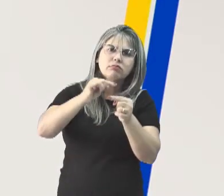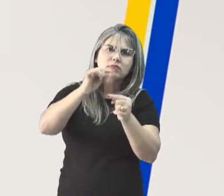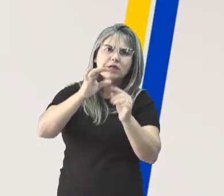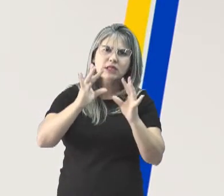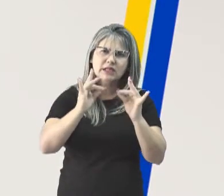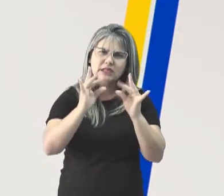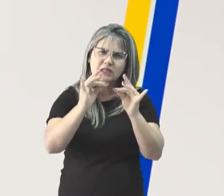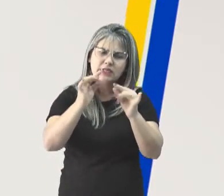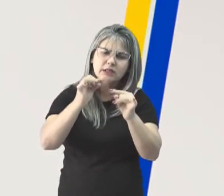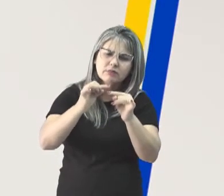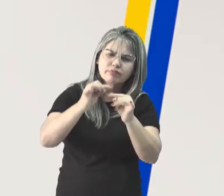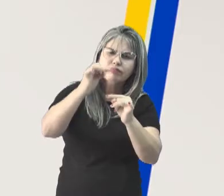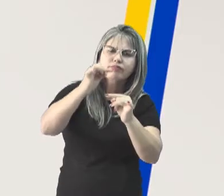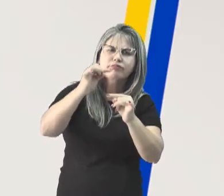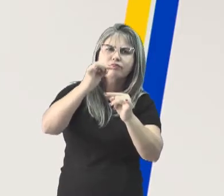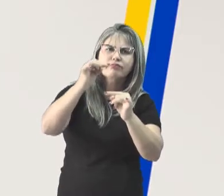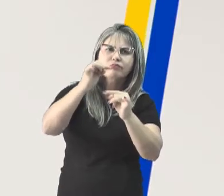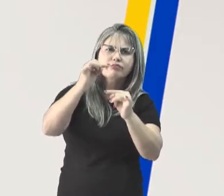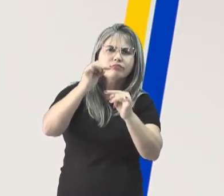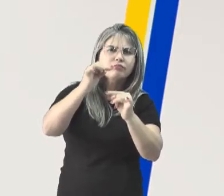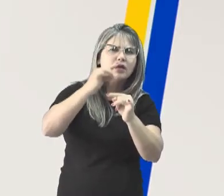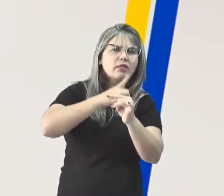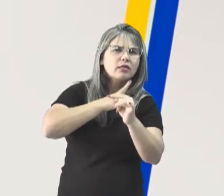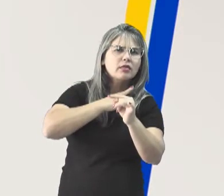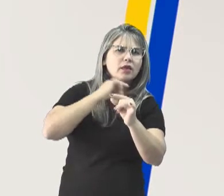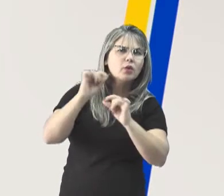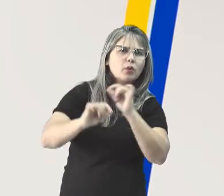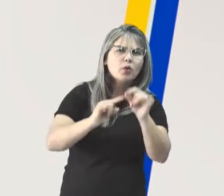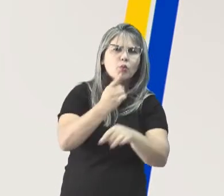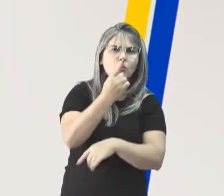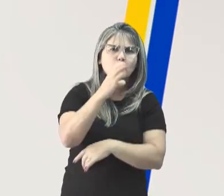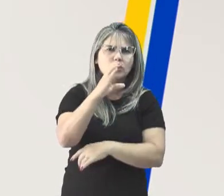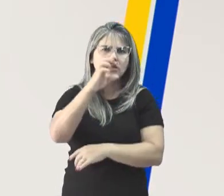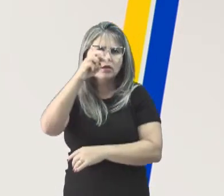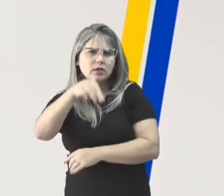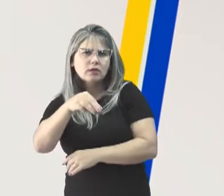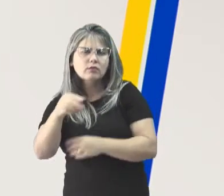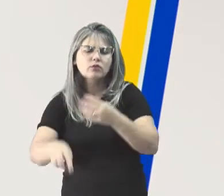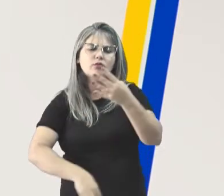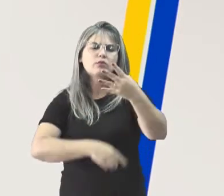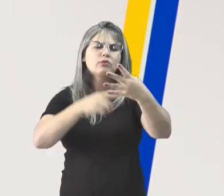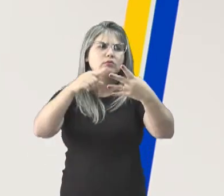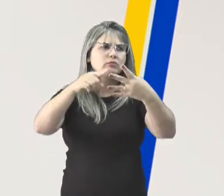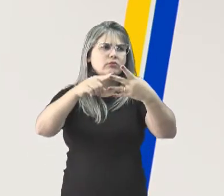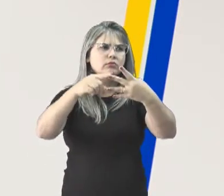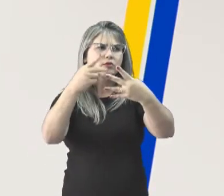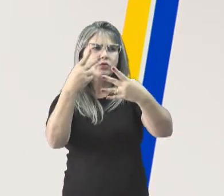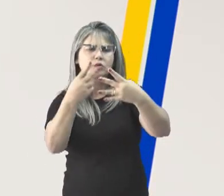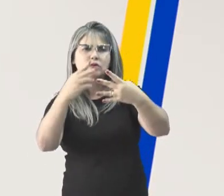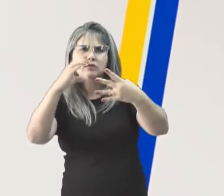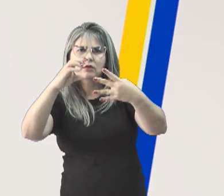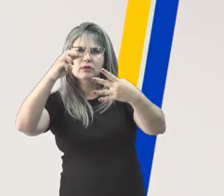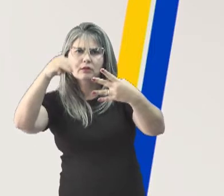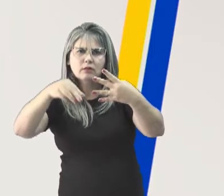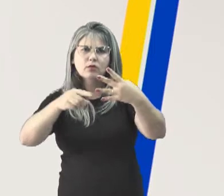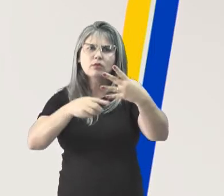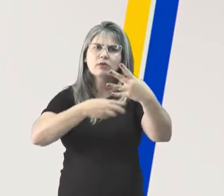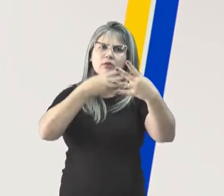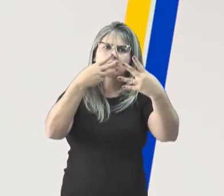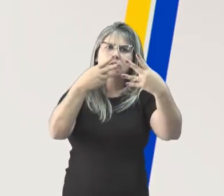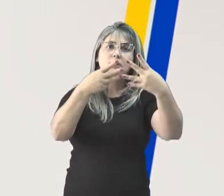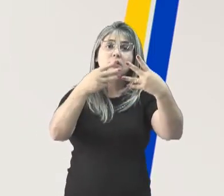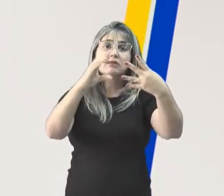a letra A, 1 cm, letra B, 2 cm, letra C, 3 cm ou letra